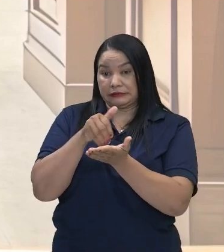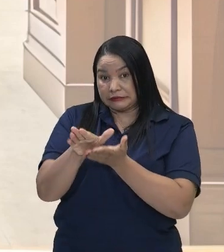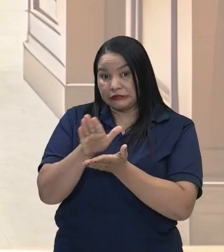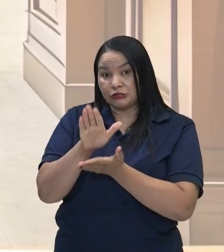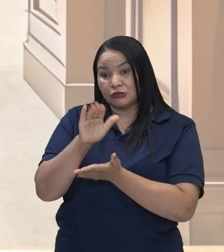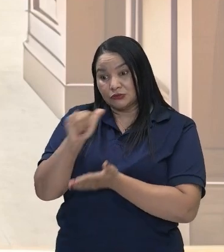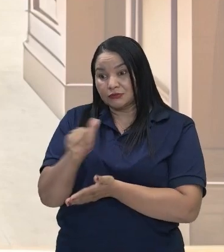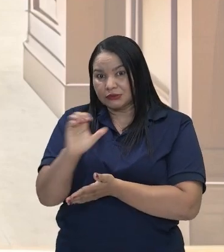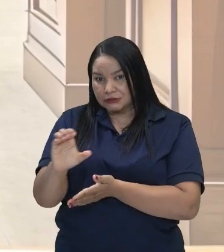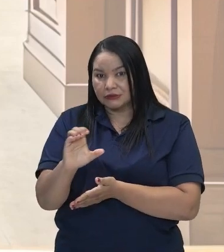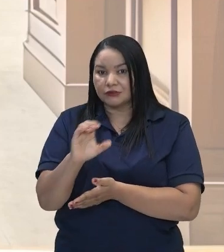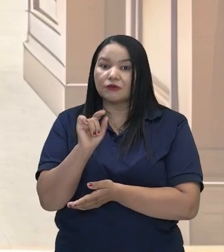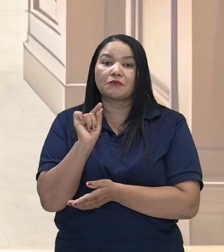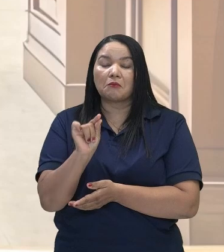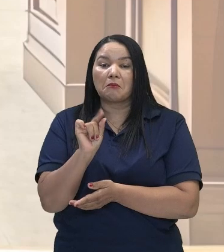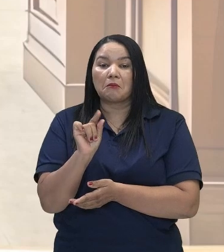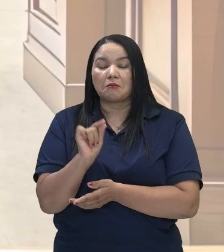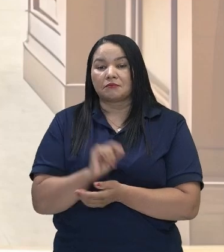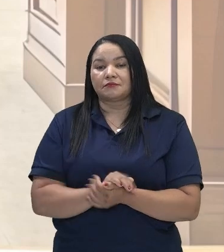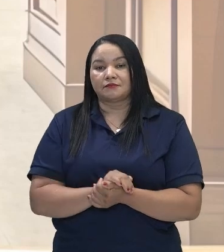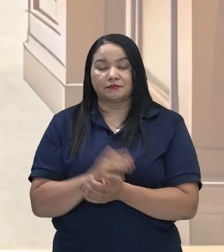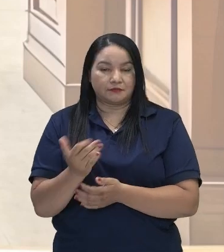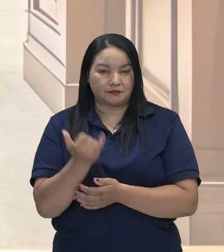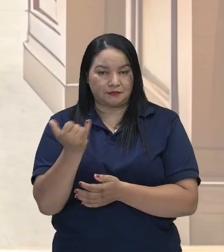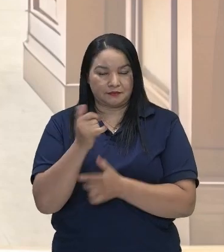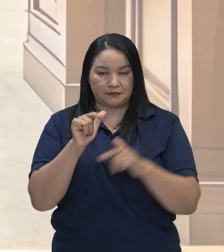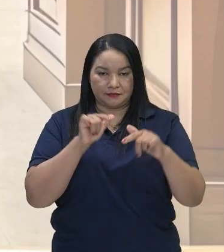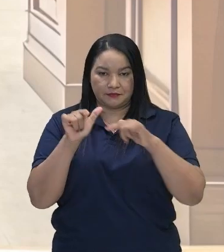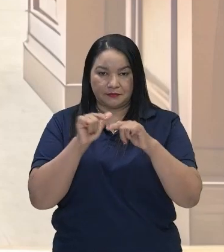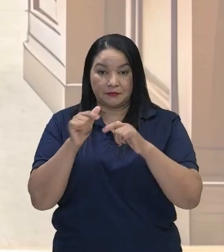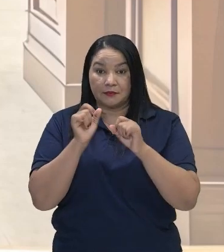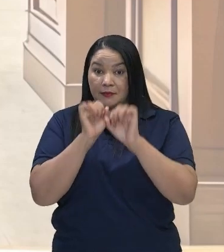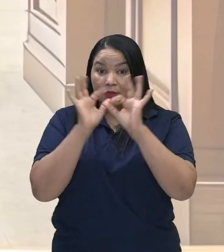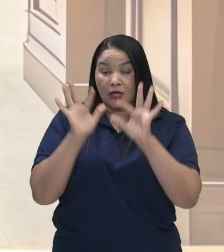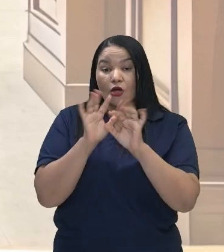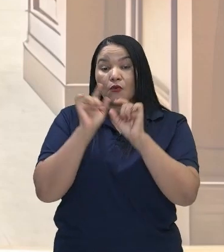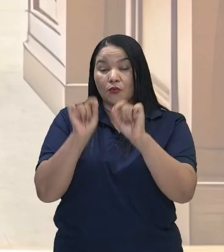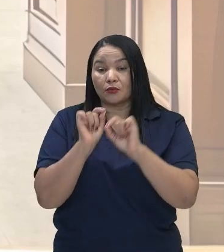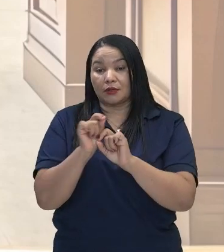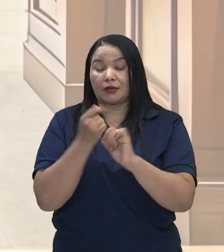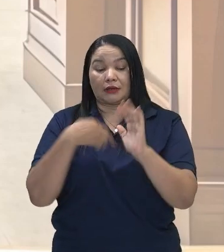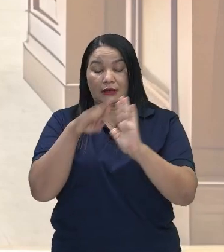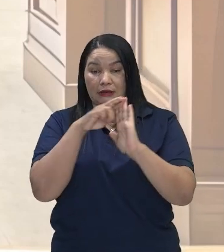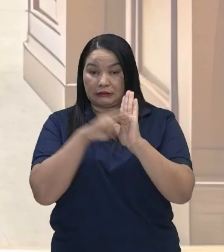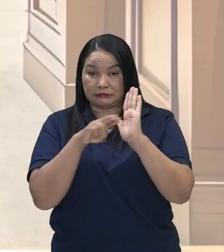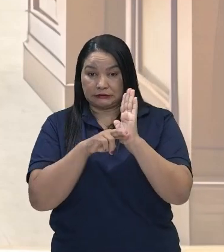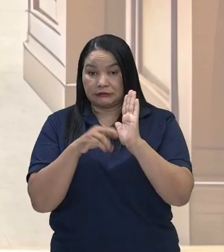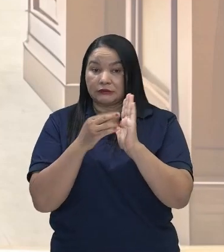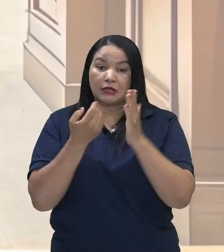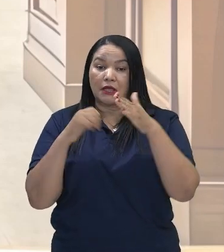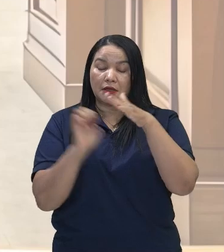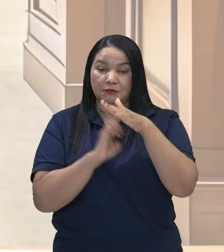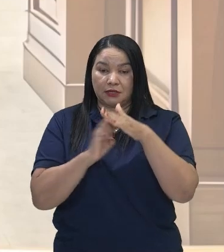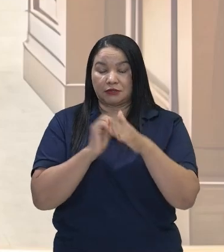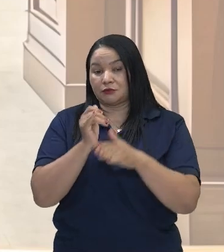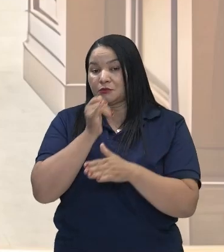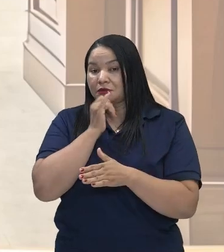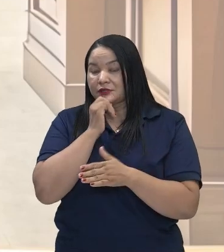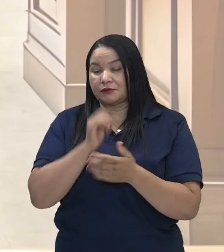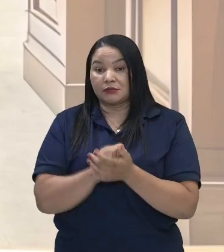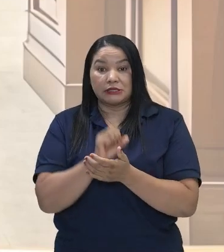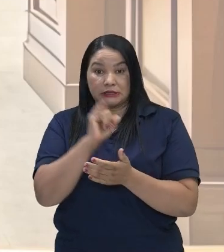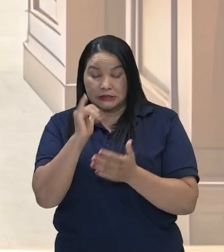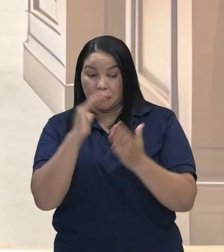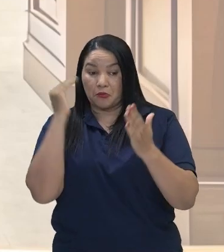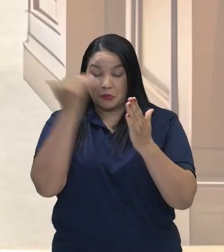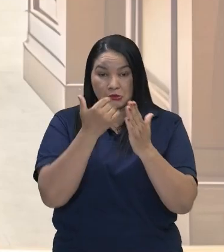alunos? É muito importante o trabalhador se atentar ao regimento interno da empresa, pois o descumprimento desse